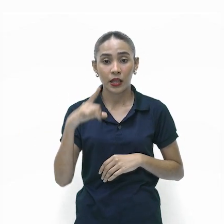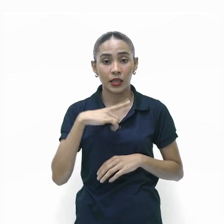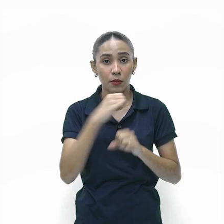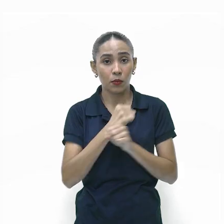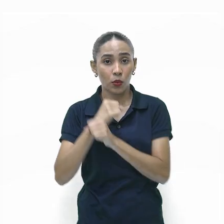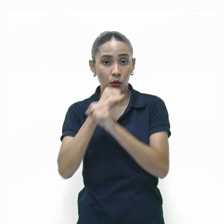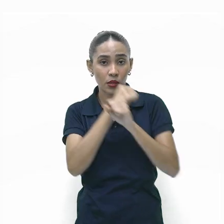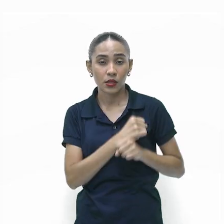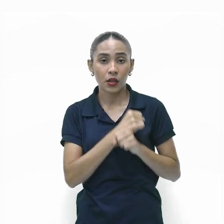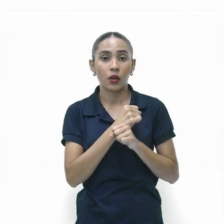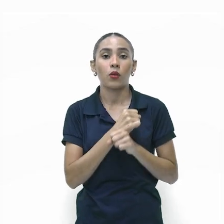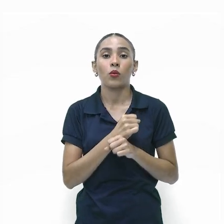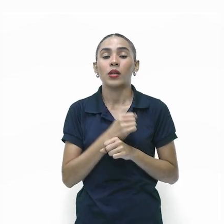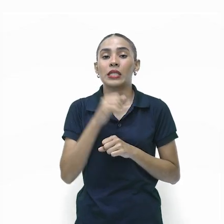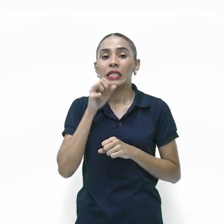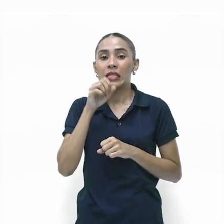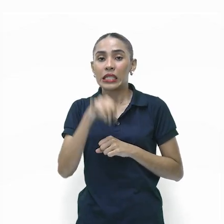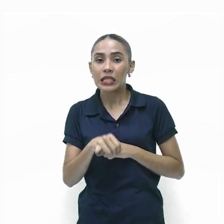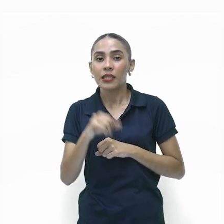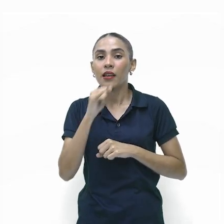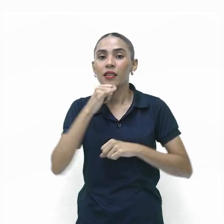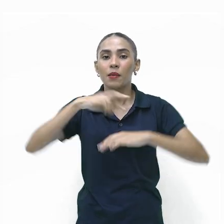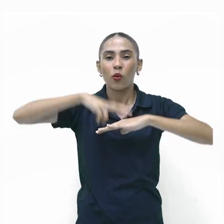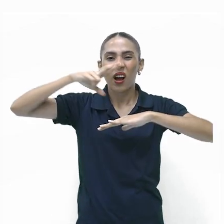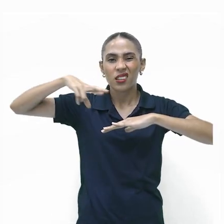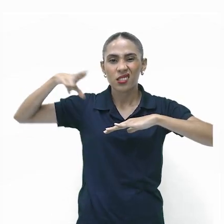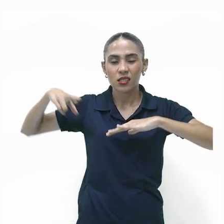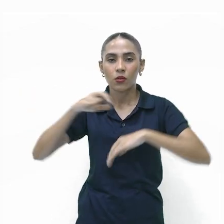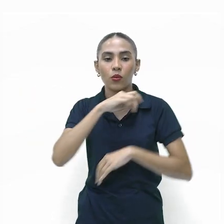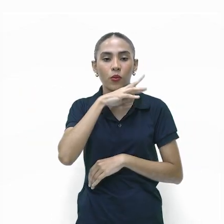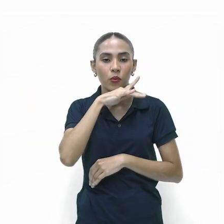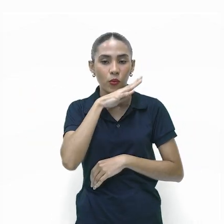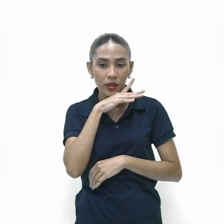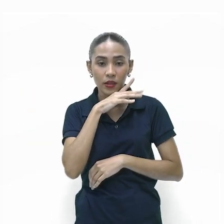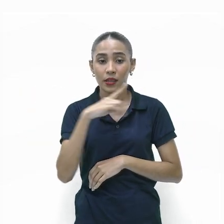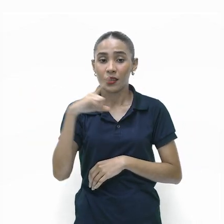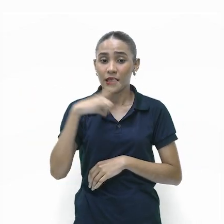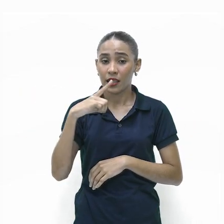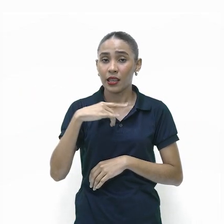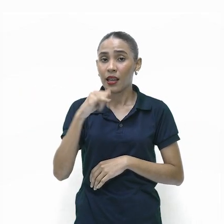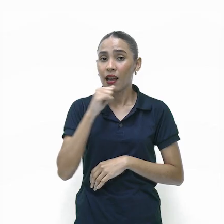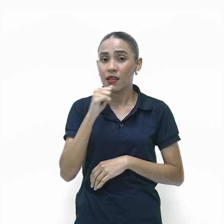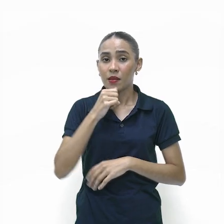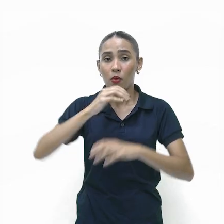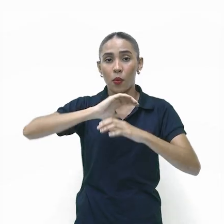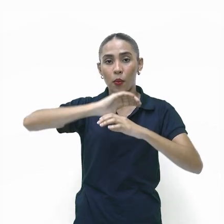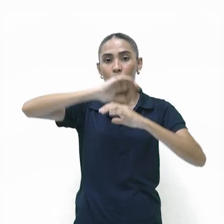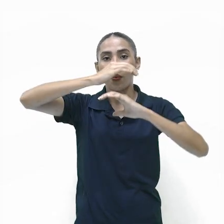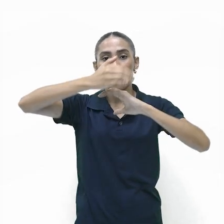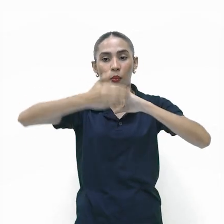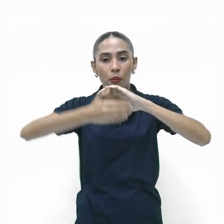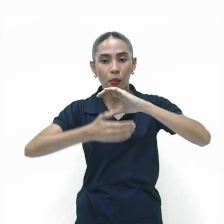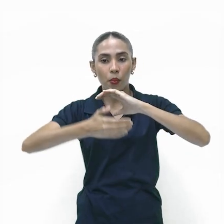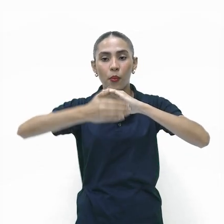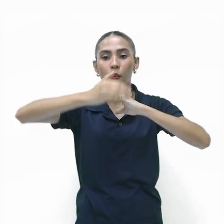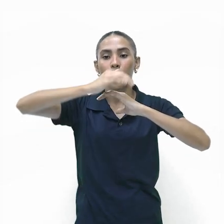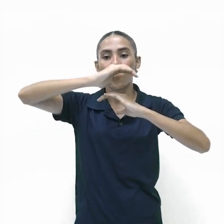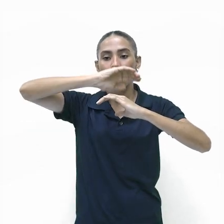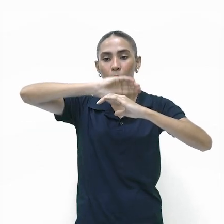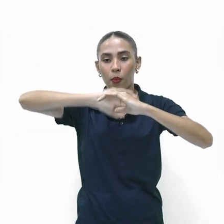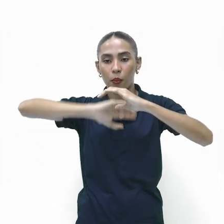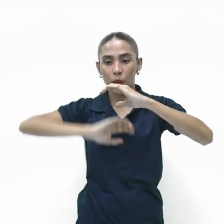próximo? Tem proteção contra a radiação ruim? Né? Existe ali a ação do efeito estufa, atmosfera, justamente